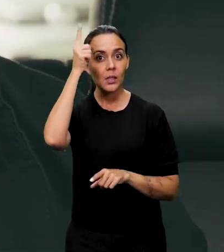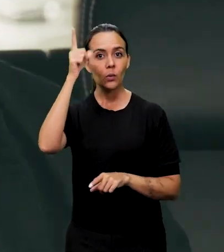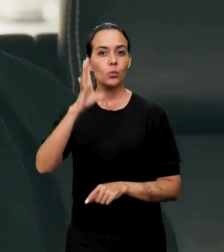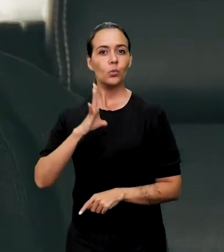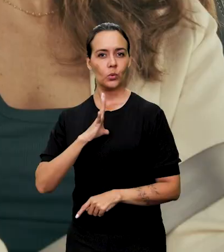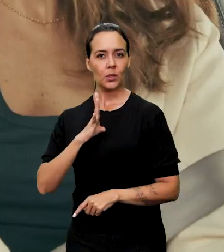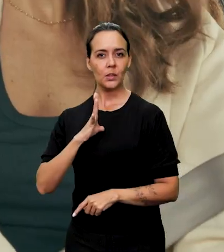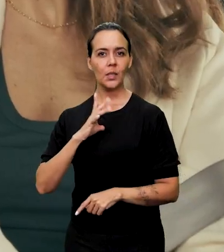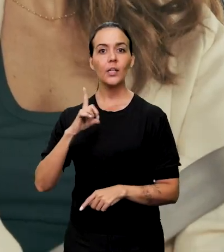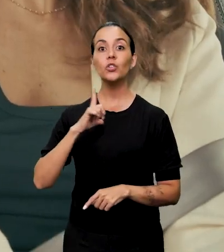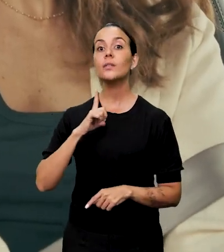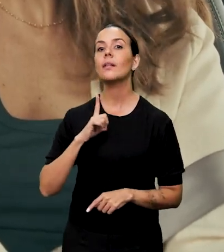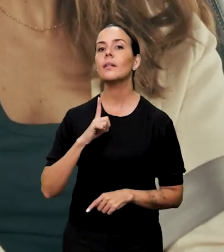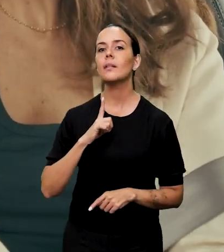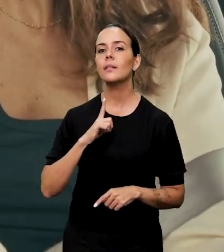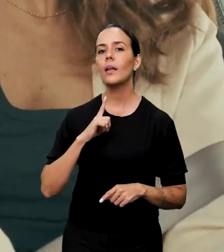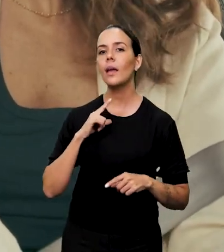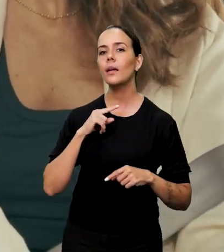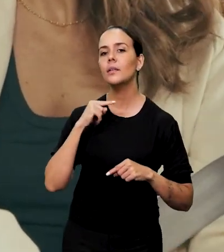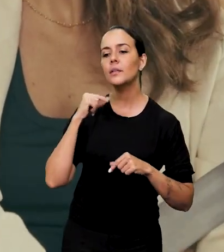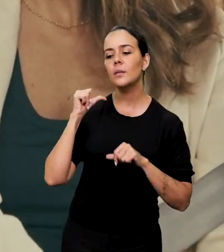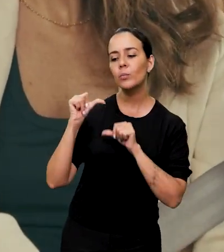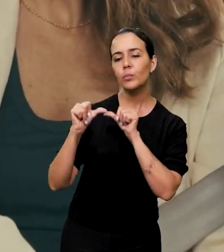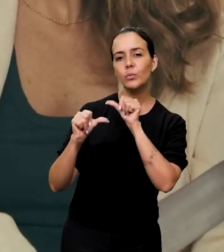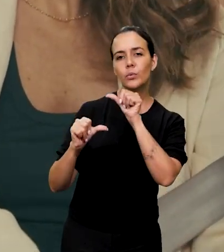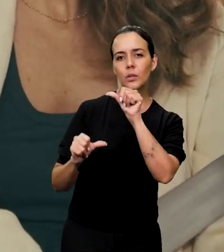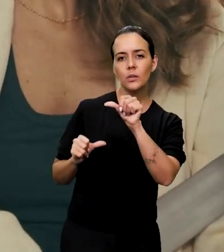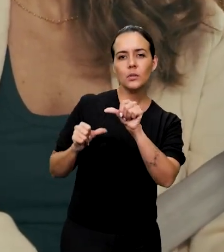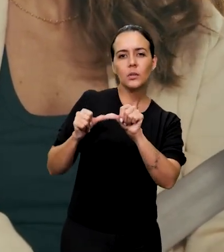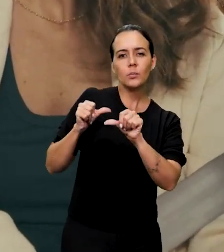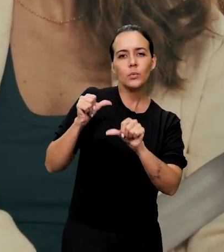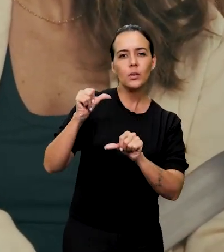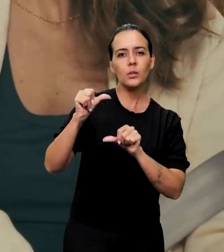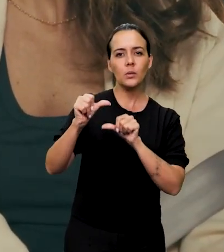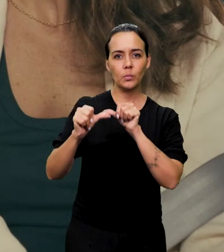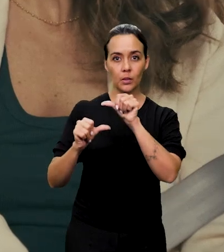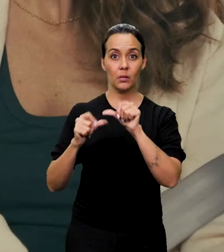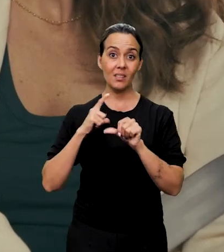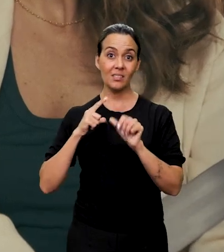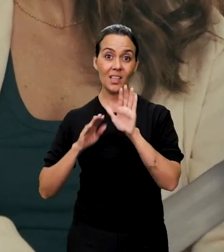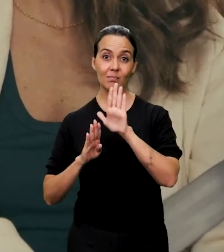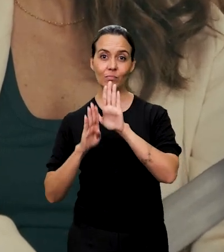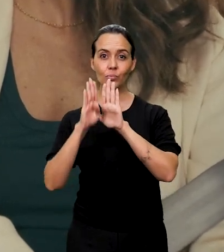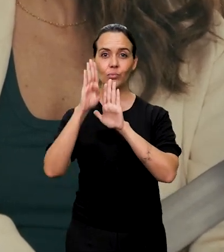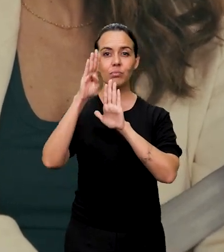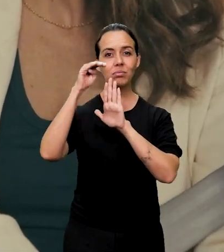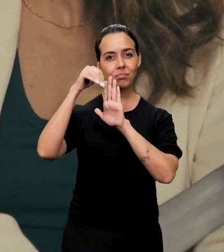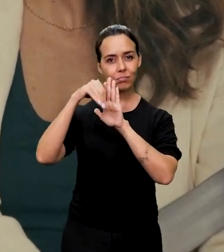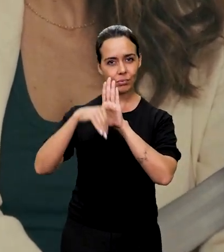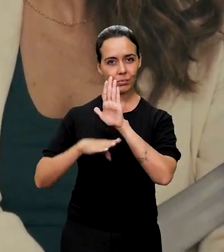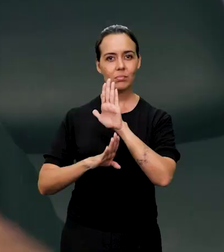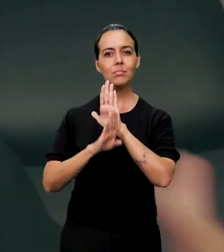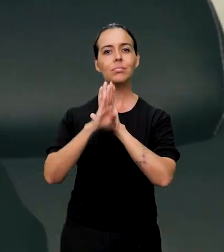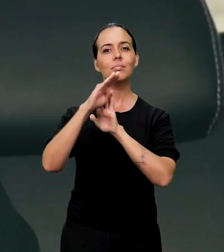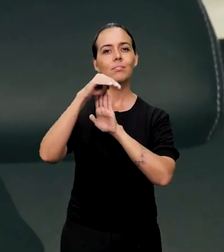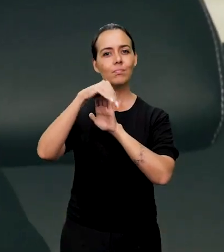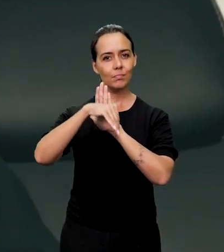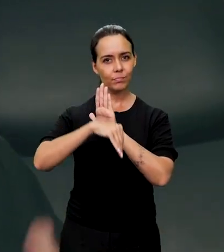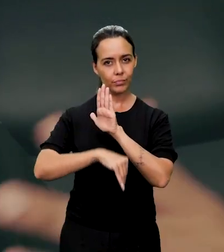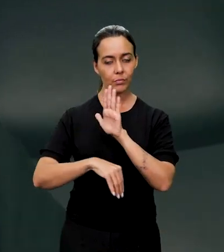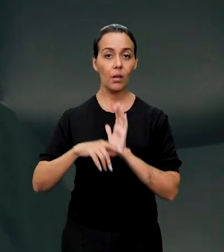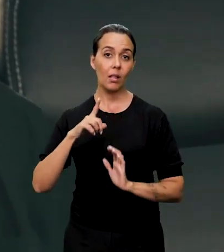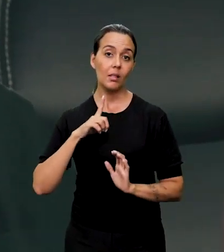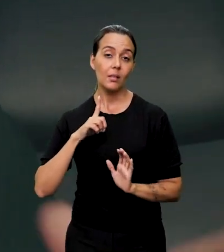cultura urbana. Tem ciclos, eu acho, de picos para cima e para baixo em relação Claro. a isso, né? De exposição